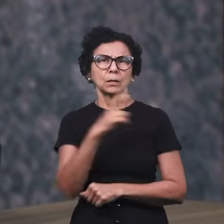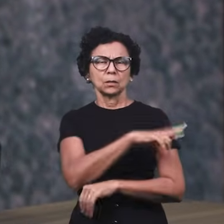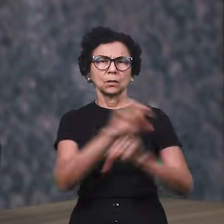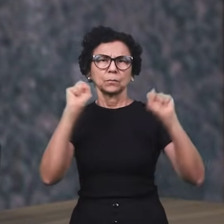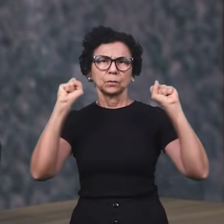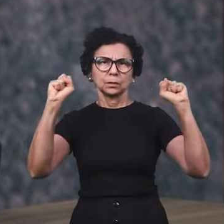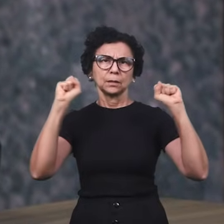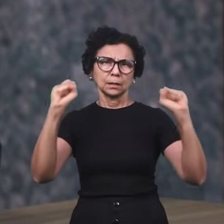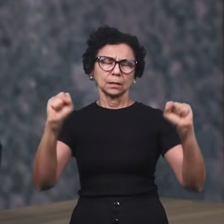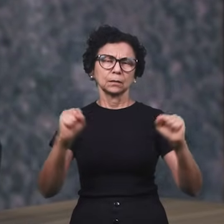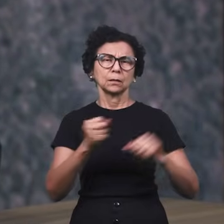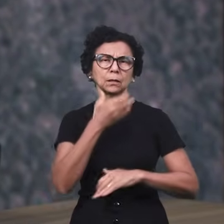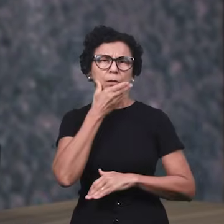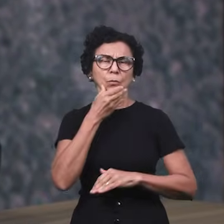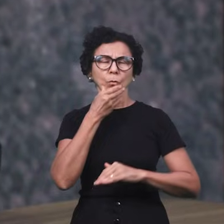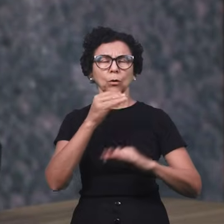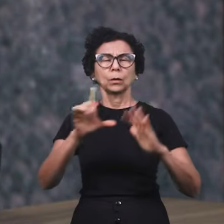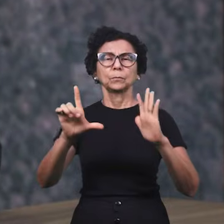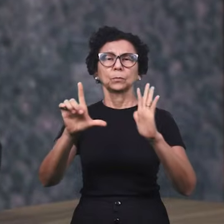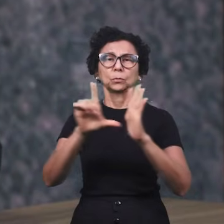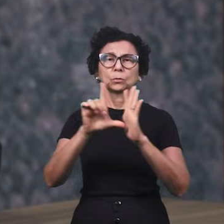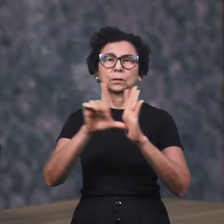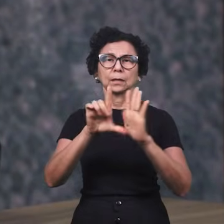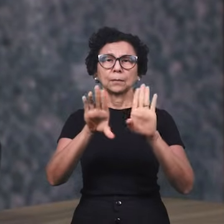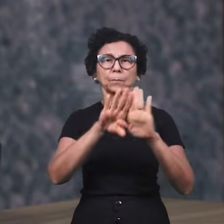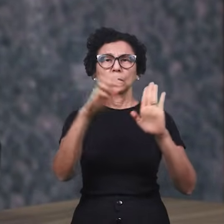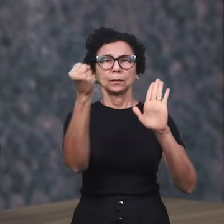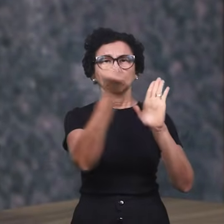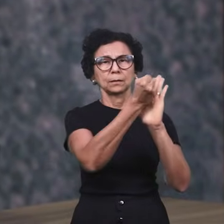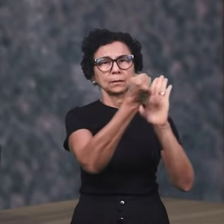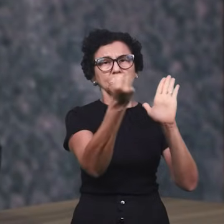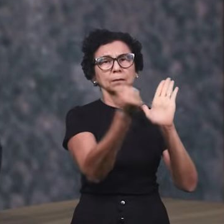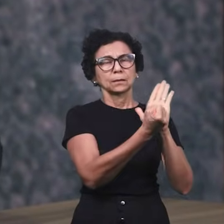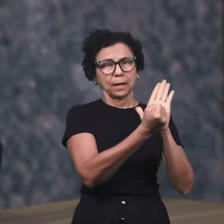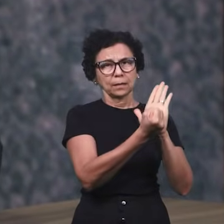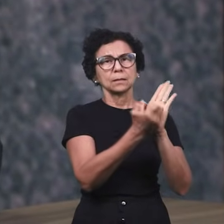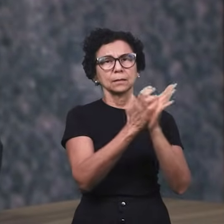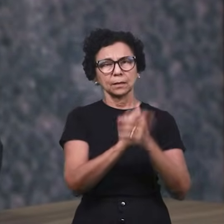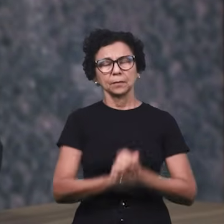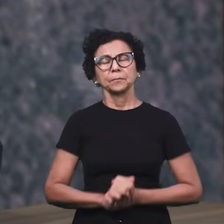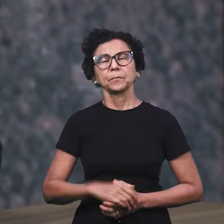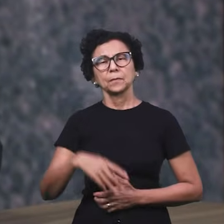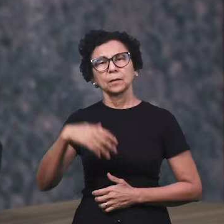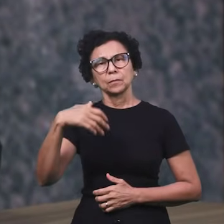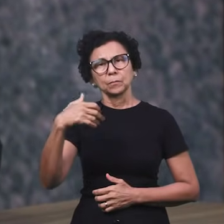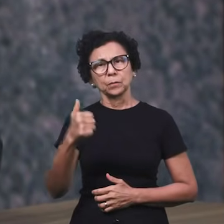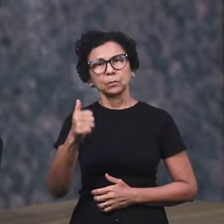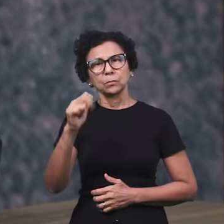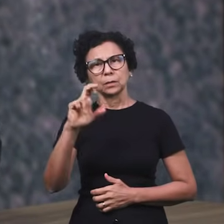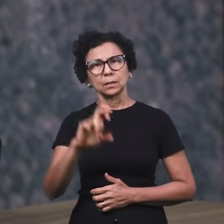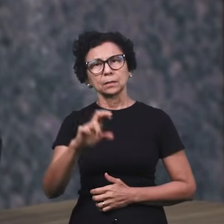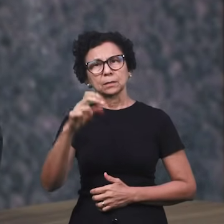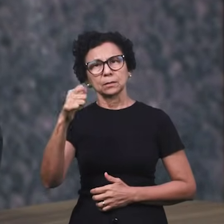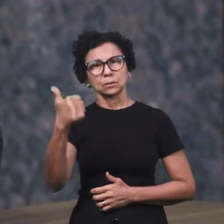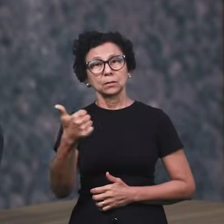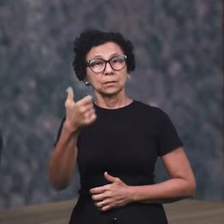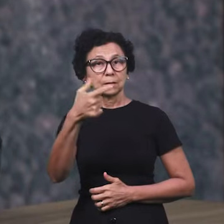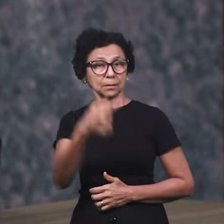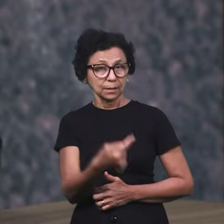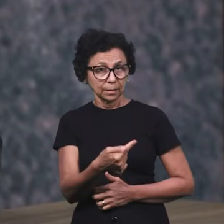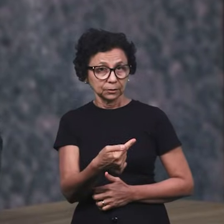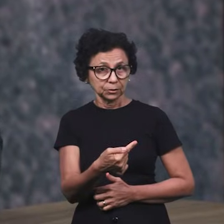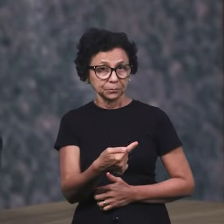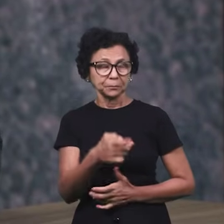de Wittenberg as 95 teses, na Alemanha. Foi no dia 31 de outubro do ano de 1517. Mas a reforma ela se